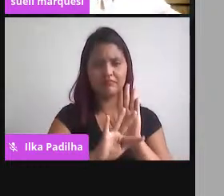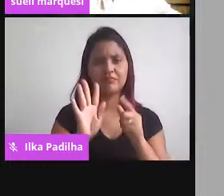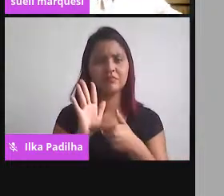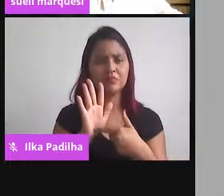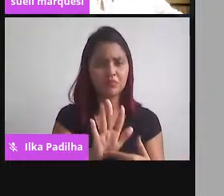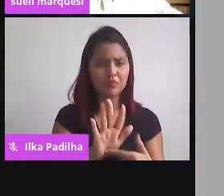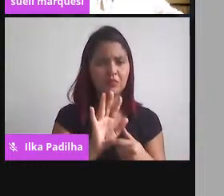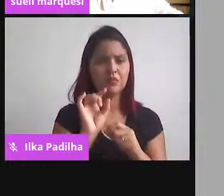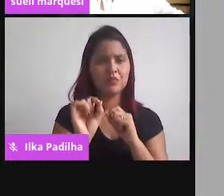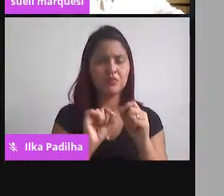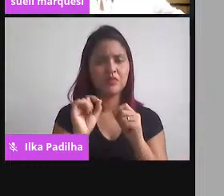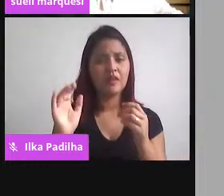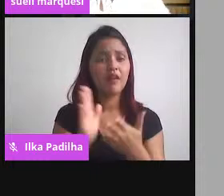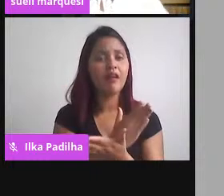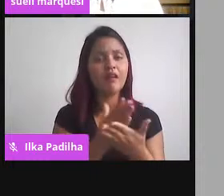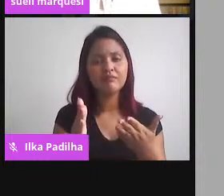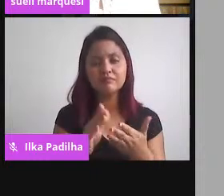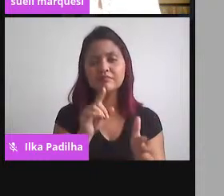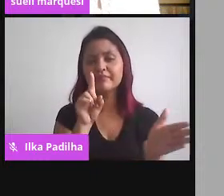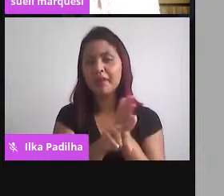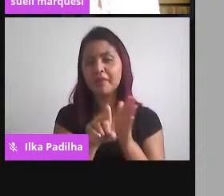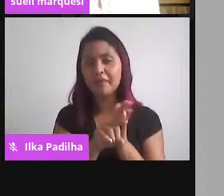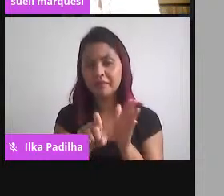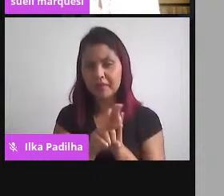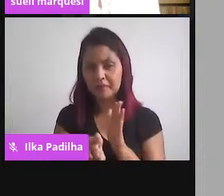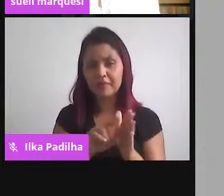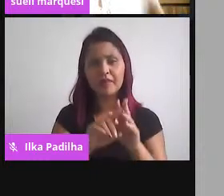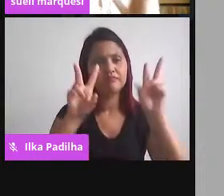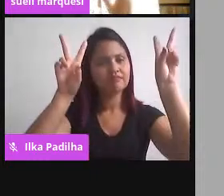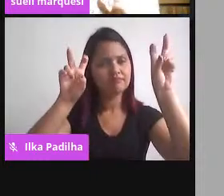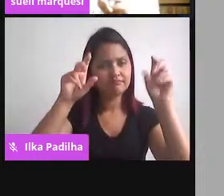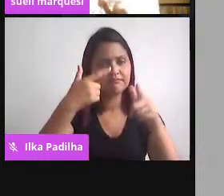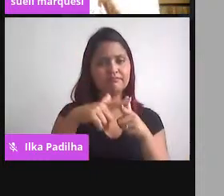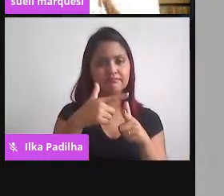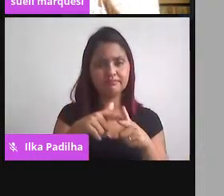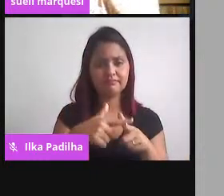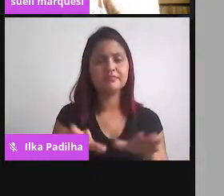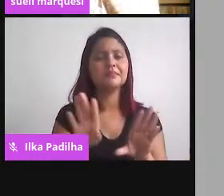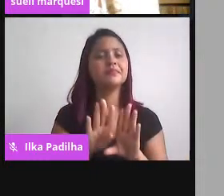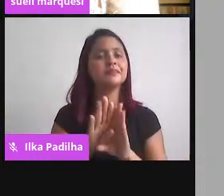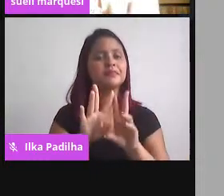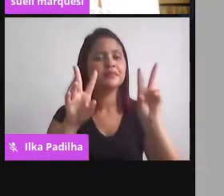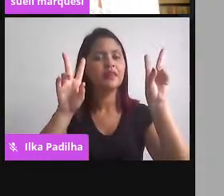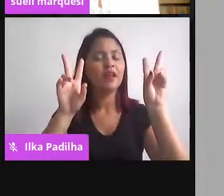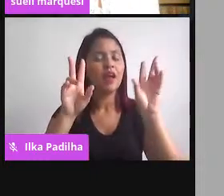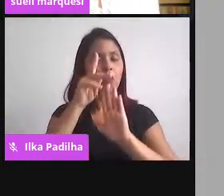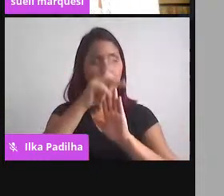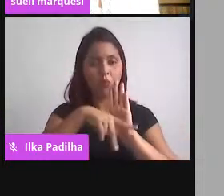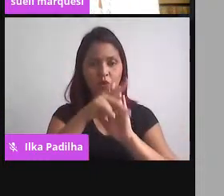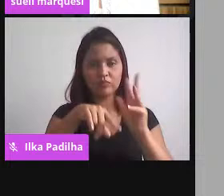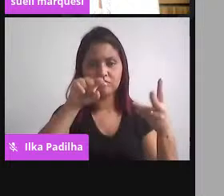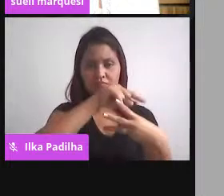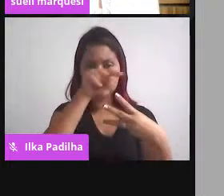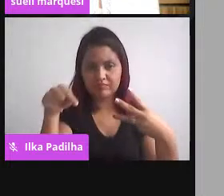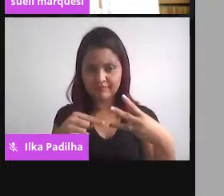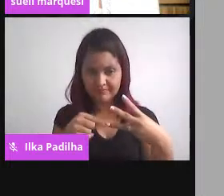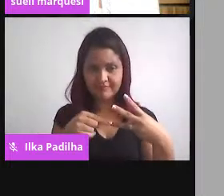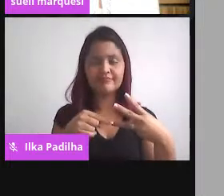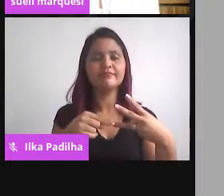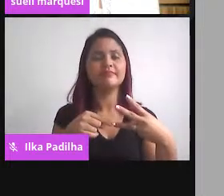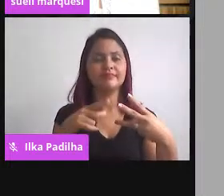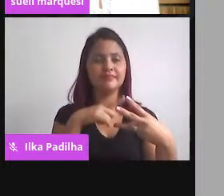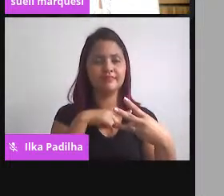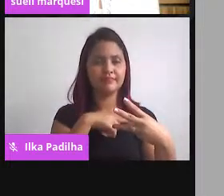algumas questões problematizadoras em temas de projetos de três domínios que se colocam na agenda dos